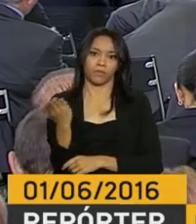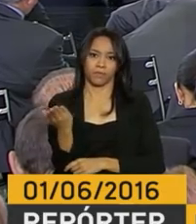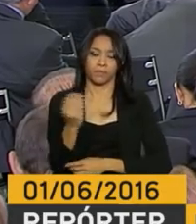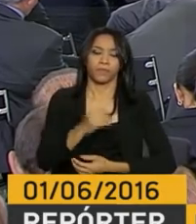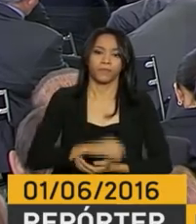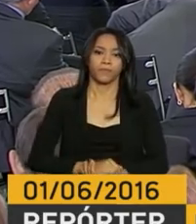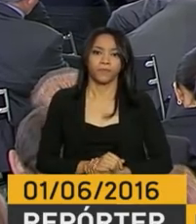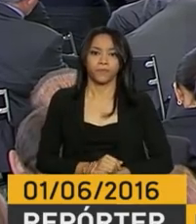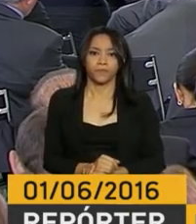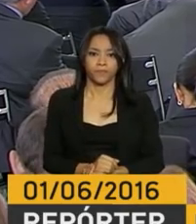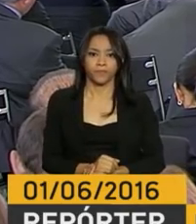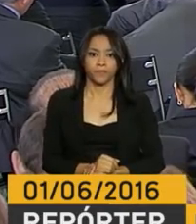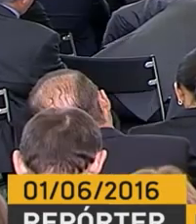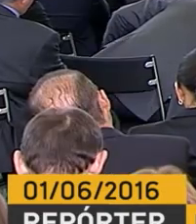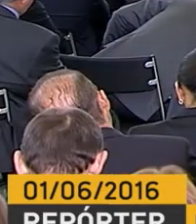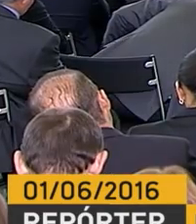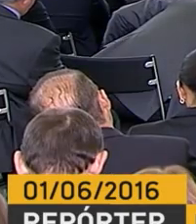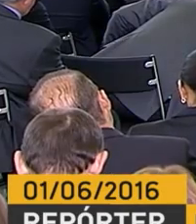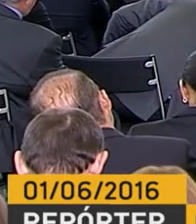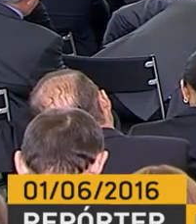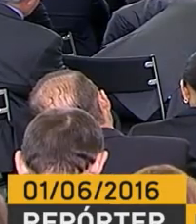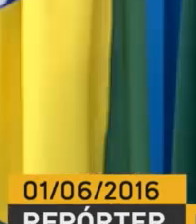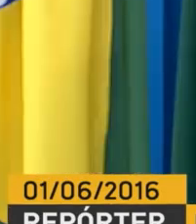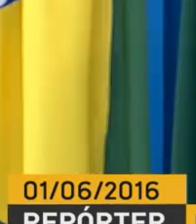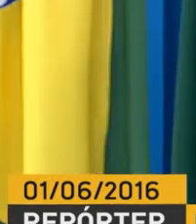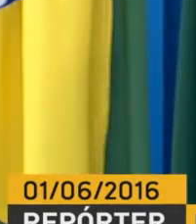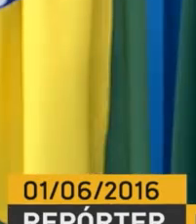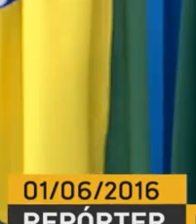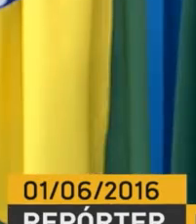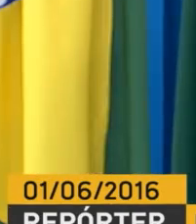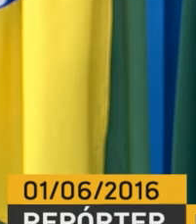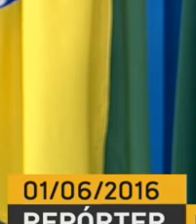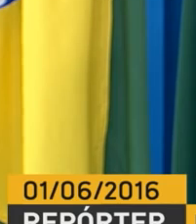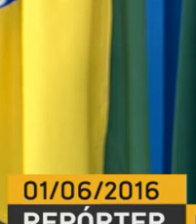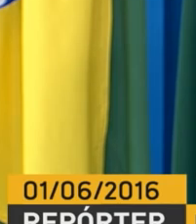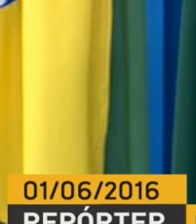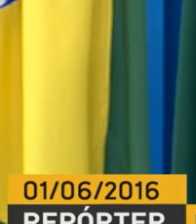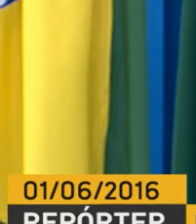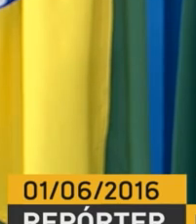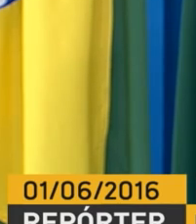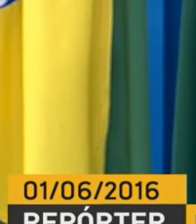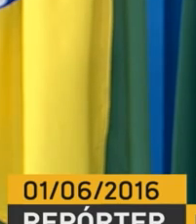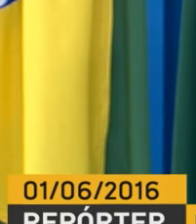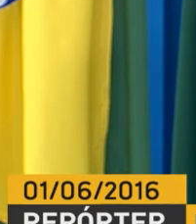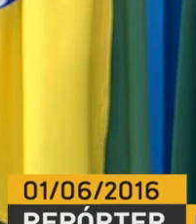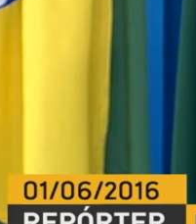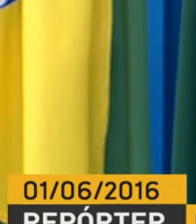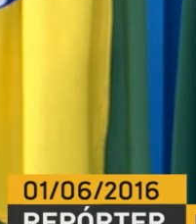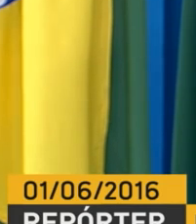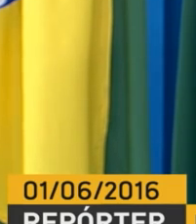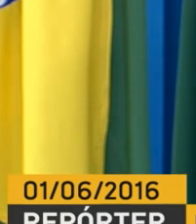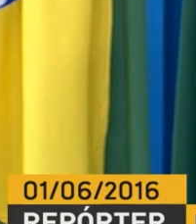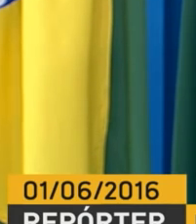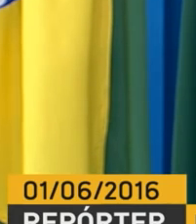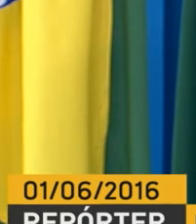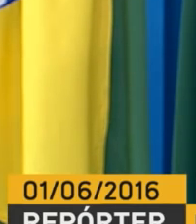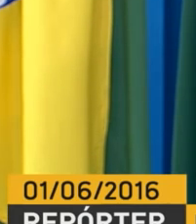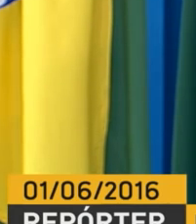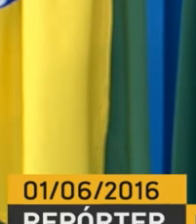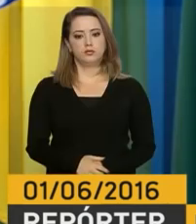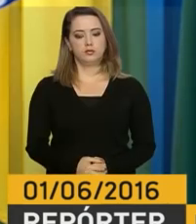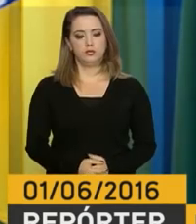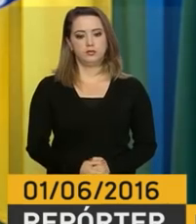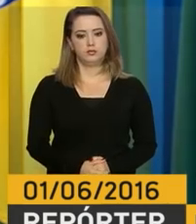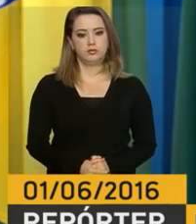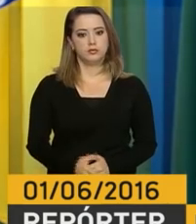Brasil outro órgão de especial relevância para a promoção do desenvolvimento é